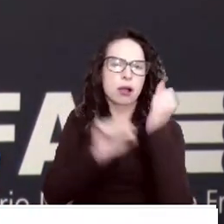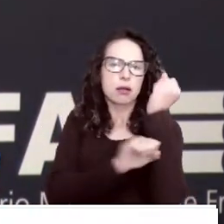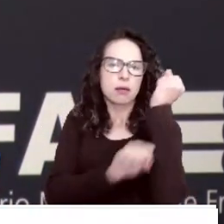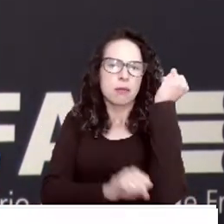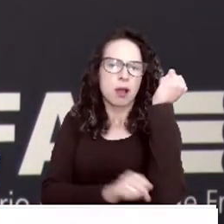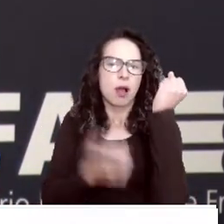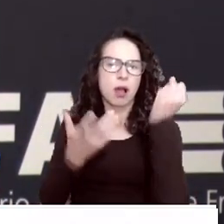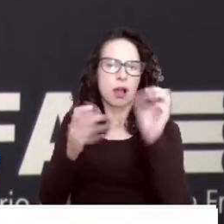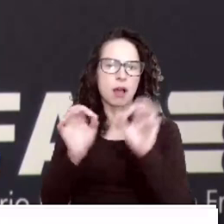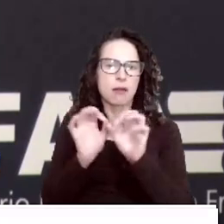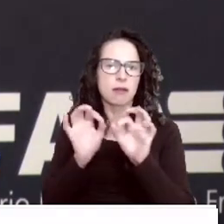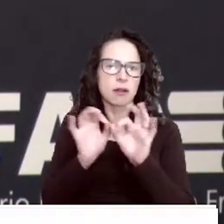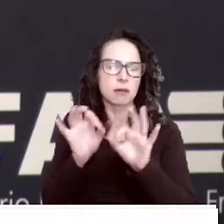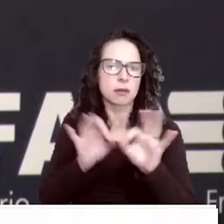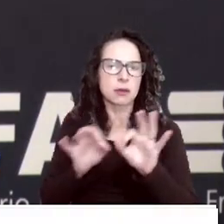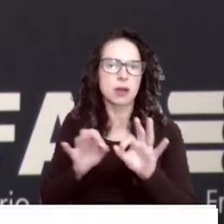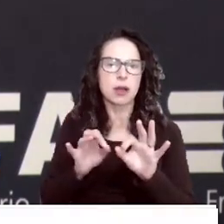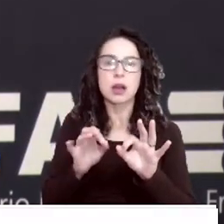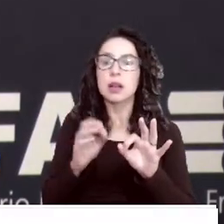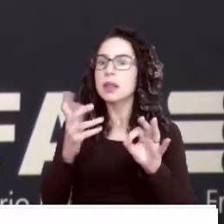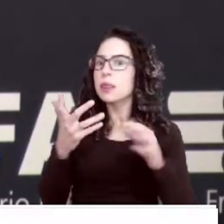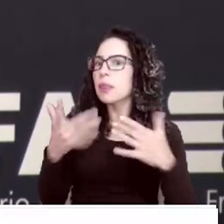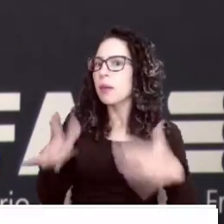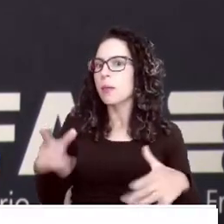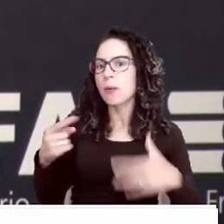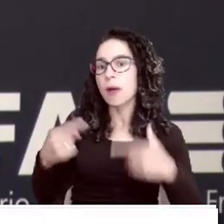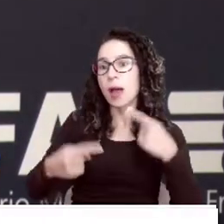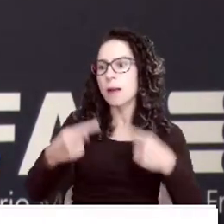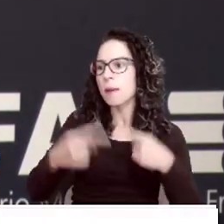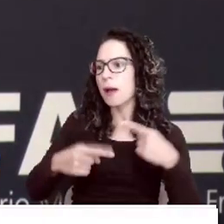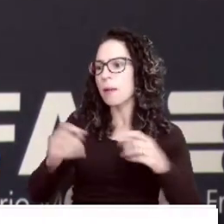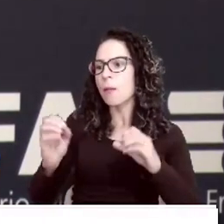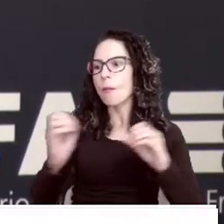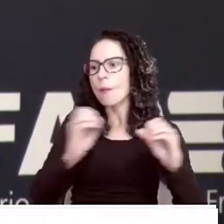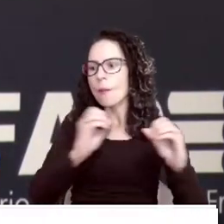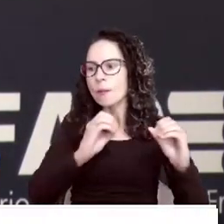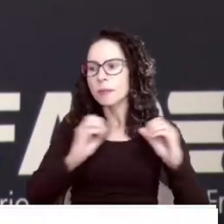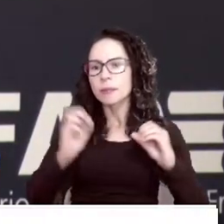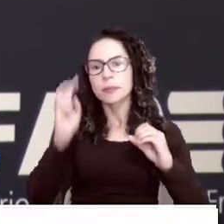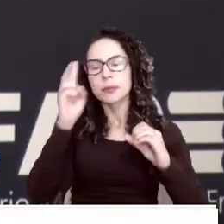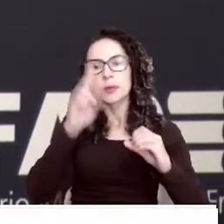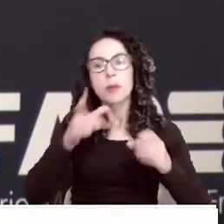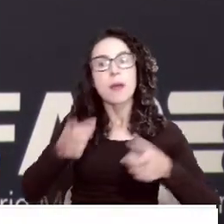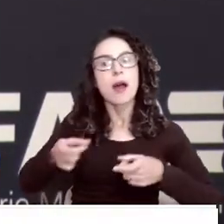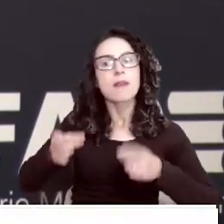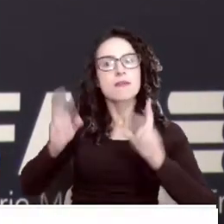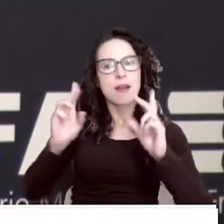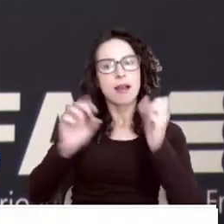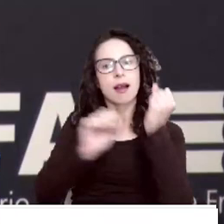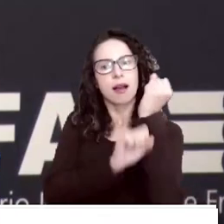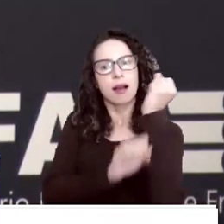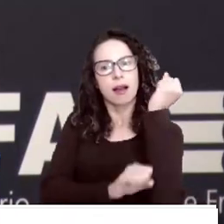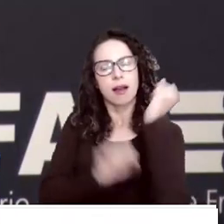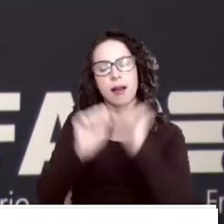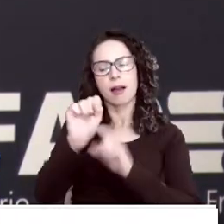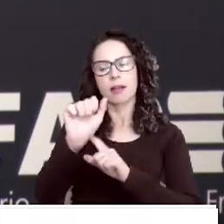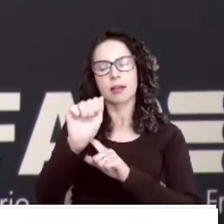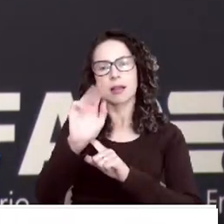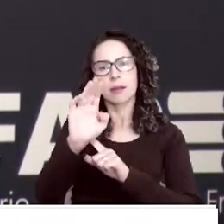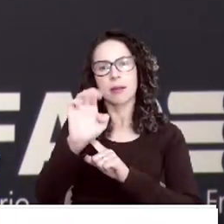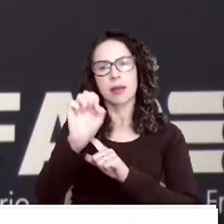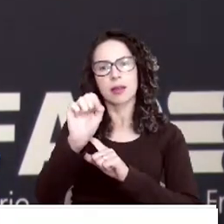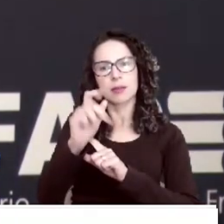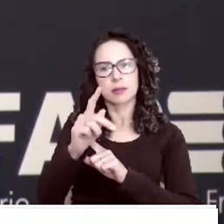fazendo. Não quer discutir com ninguém a respeito da privatização da Sabesp. O governador